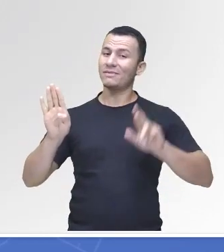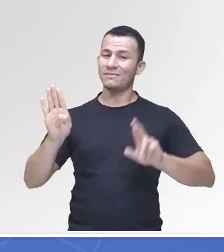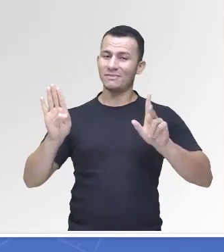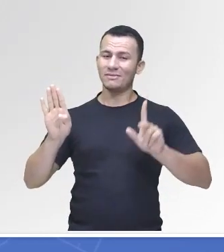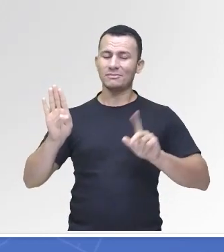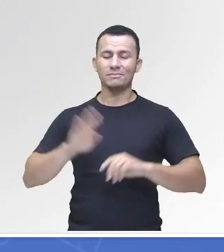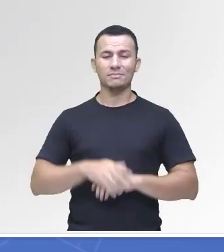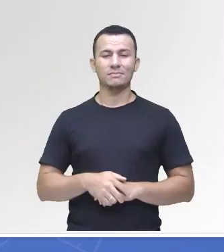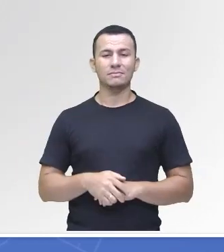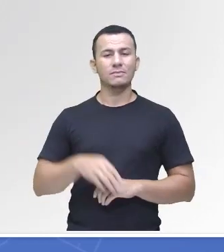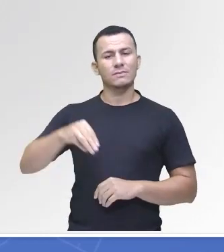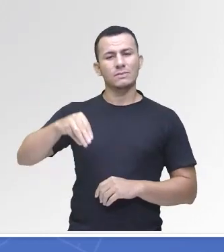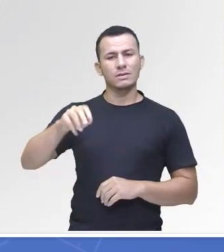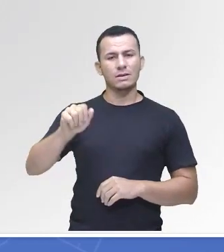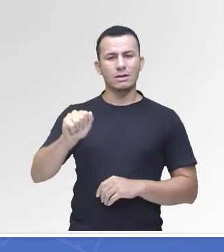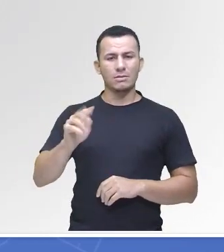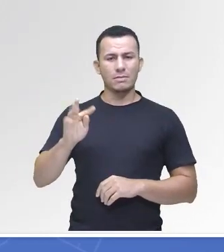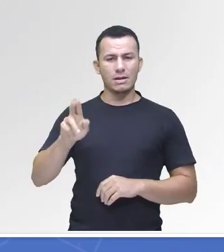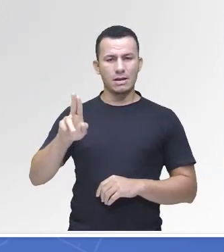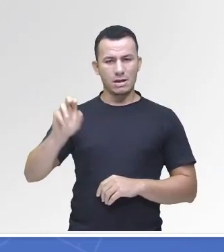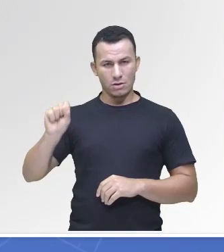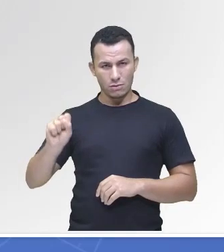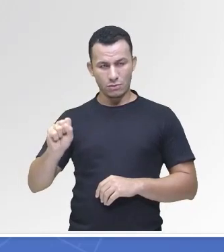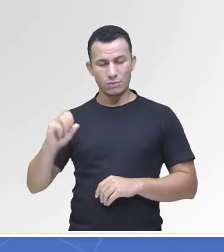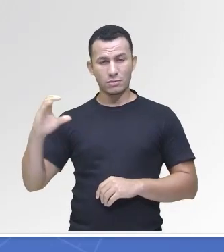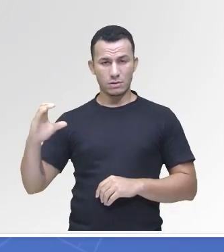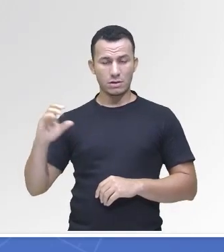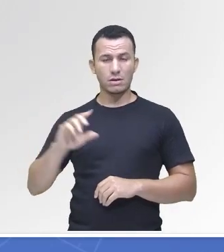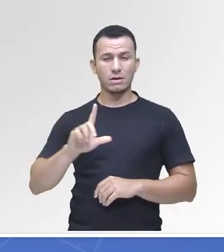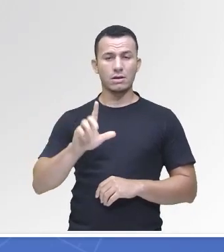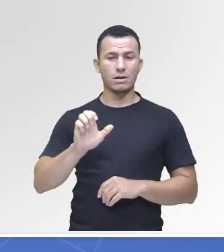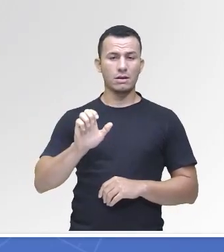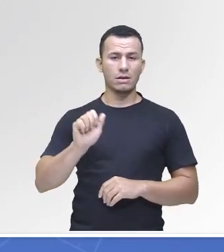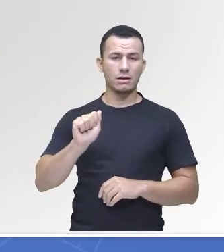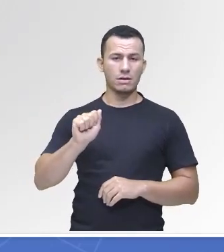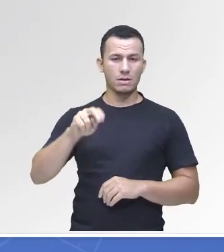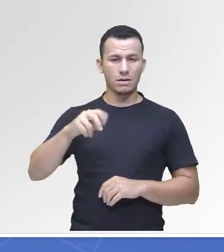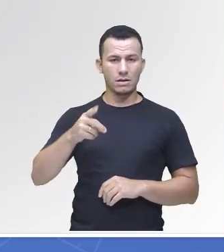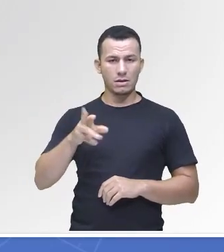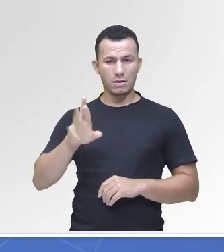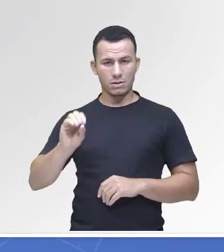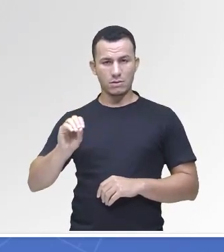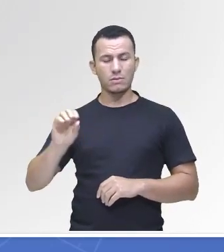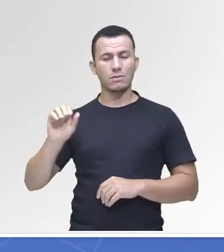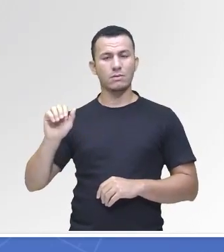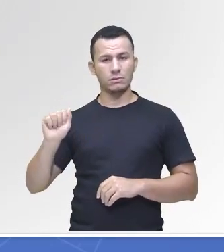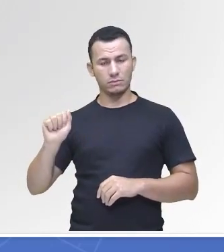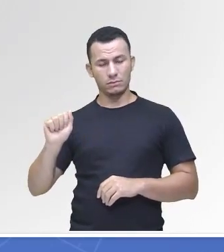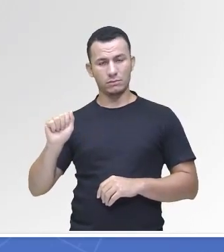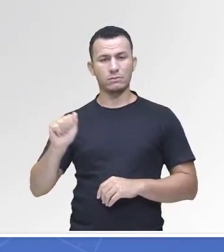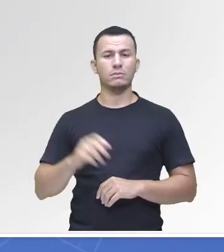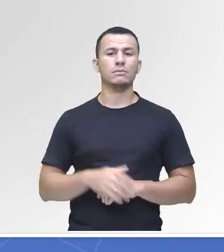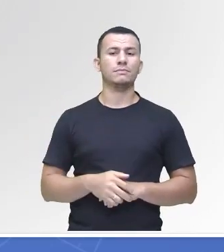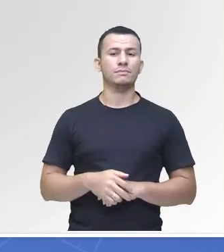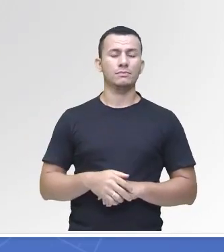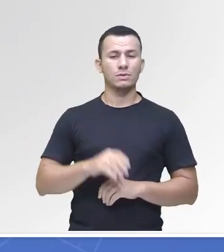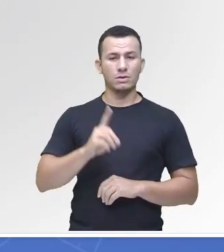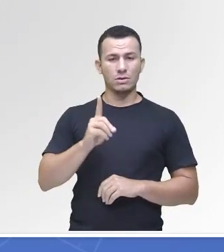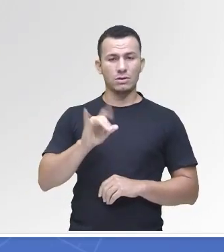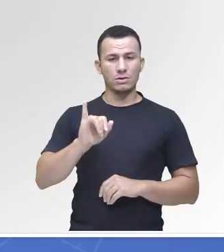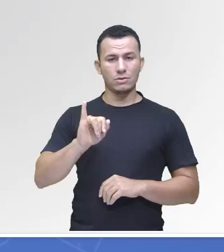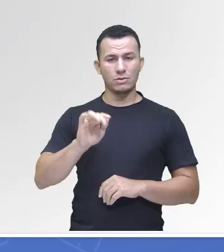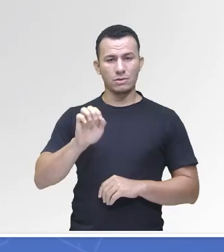alternativa. Matheus C, Leandro A, Diego Javier marcou a